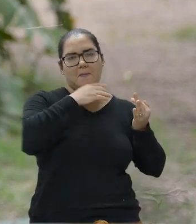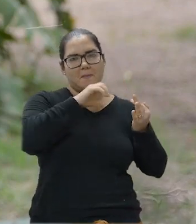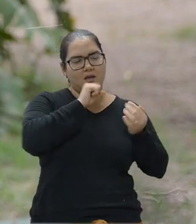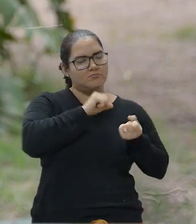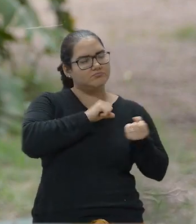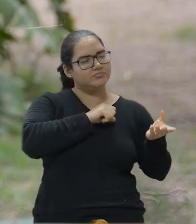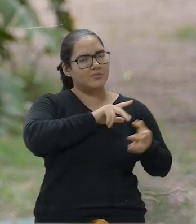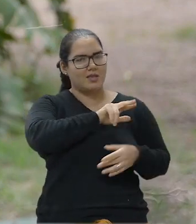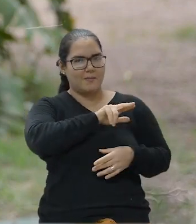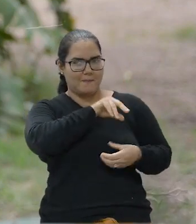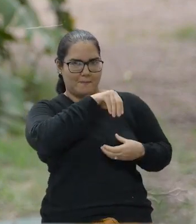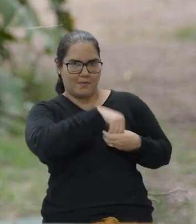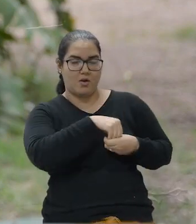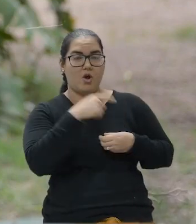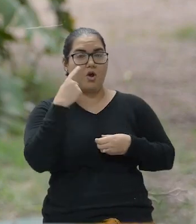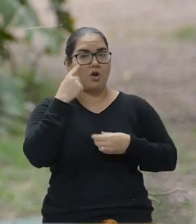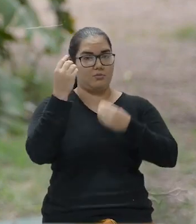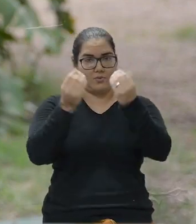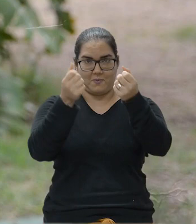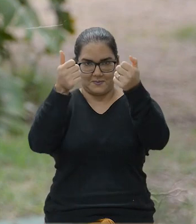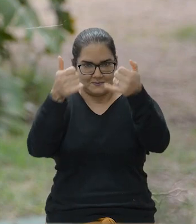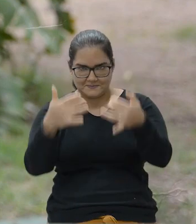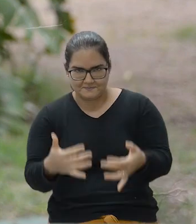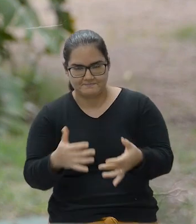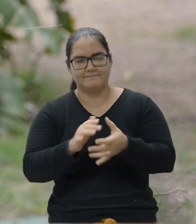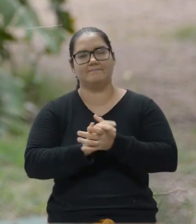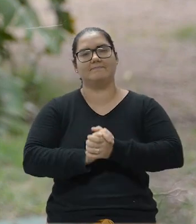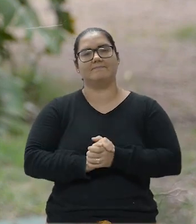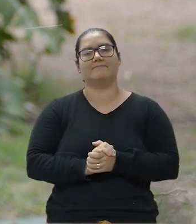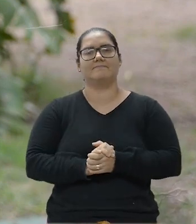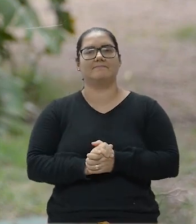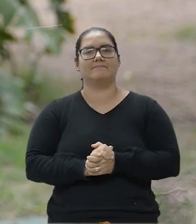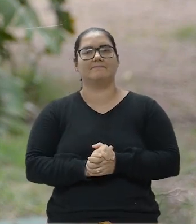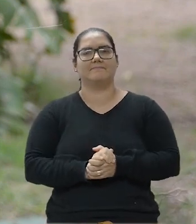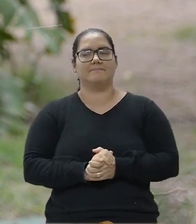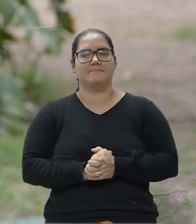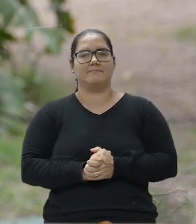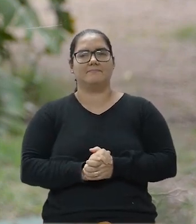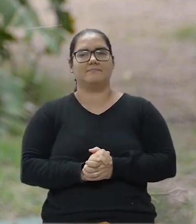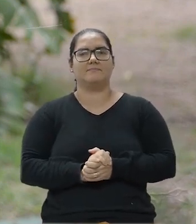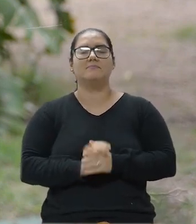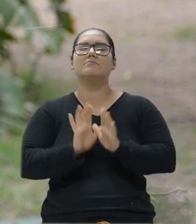meus pais com meus irmãos. Era assim.